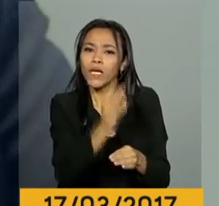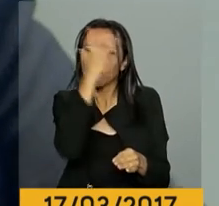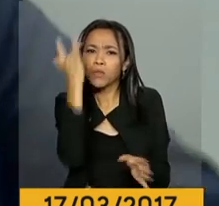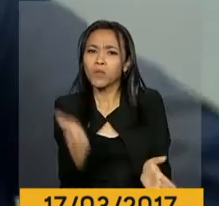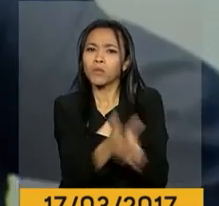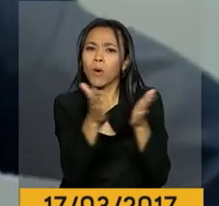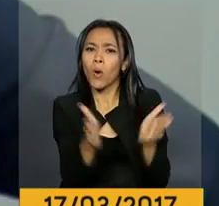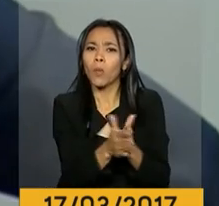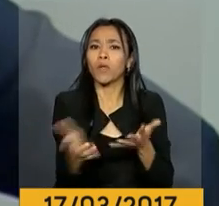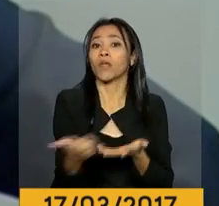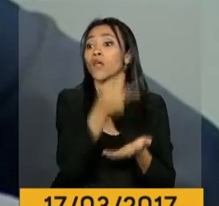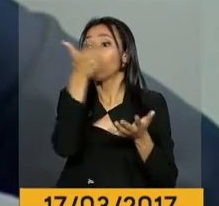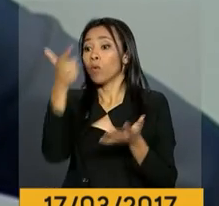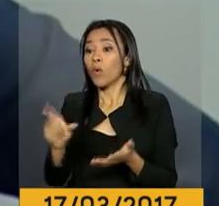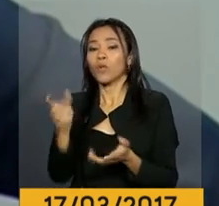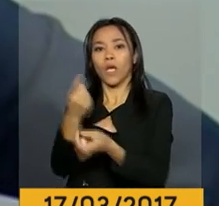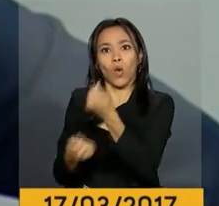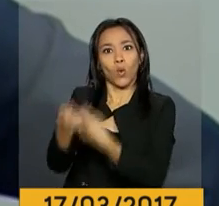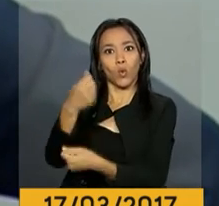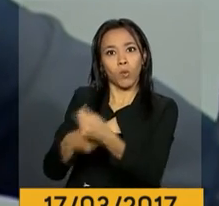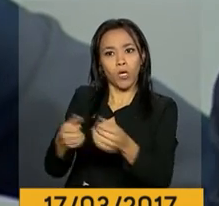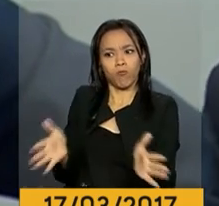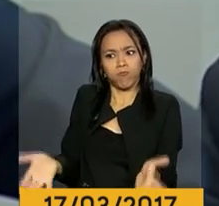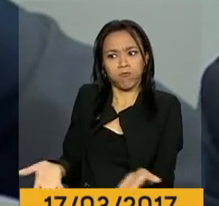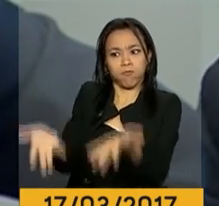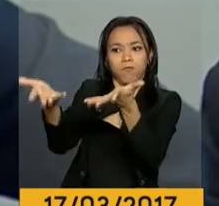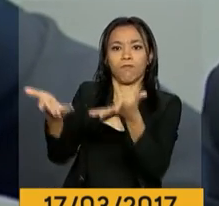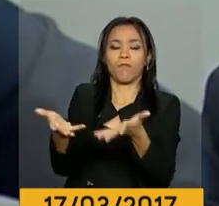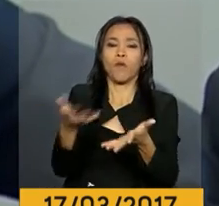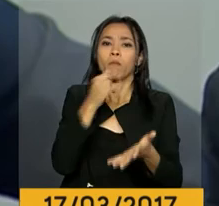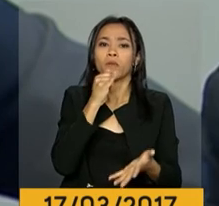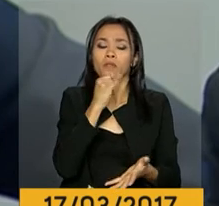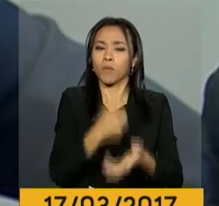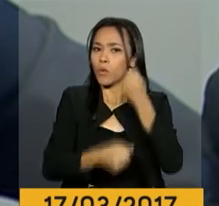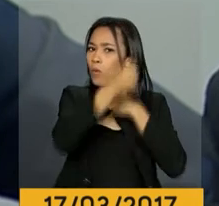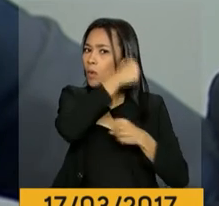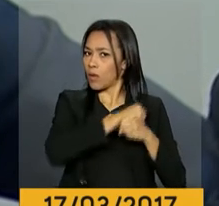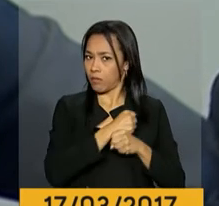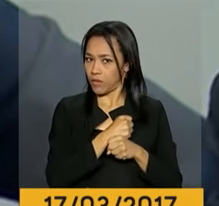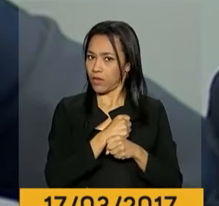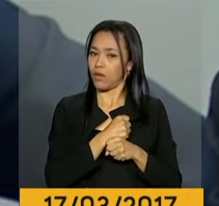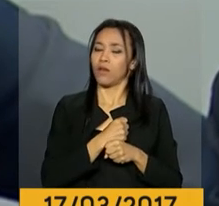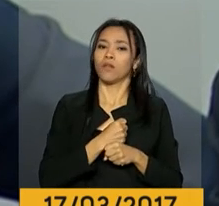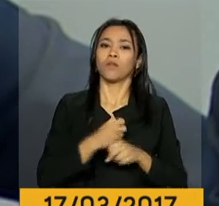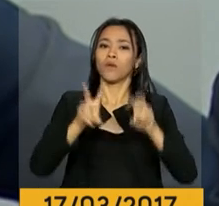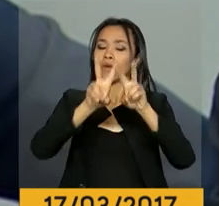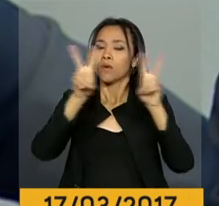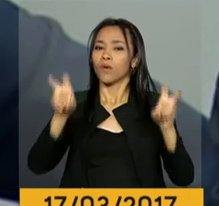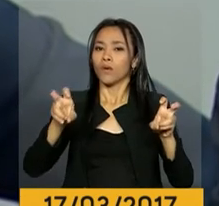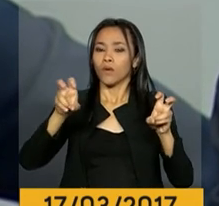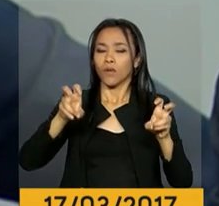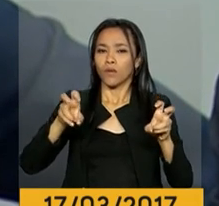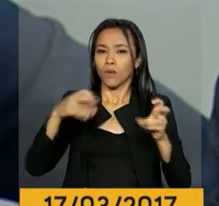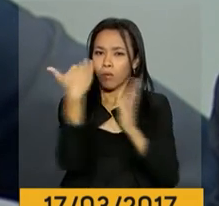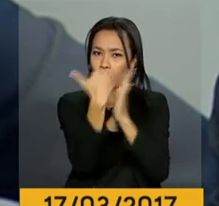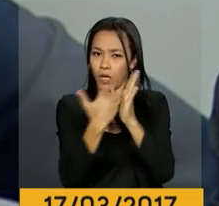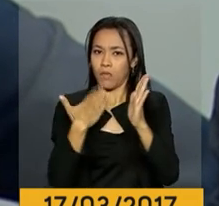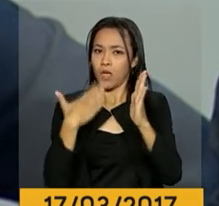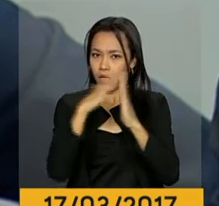que é prestigiar a economia. Por exemplo, no ano passado, no tópico Minha Casa Minha Vida, ou Casa para Todos,